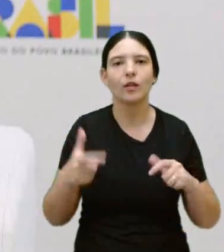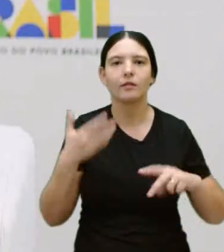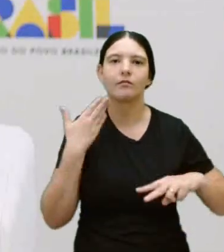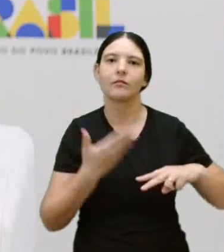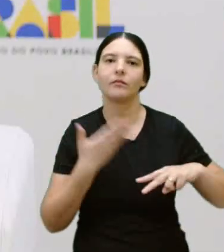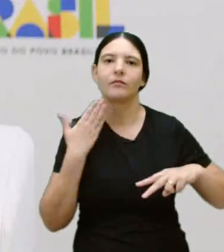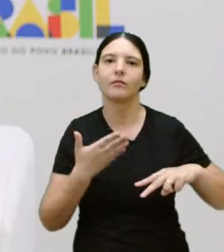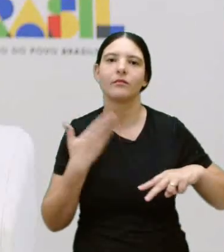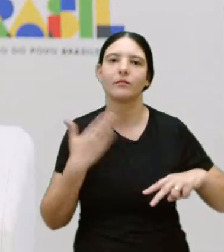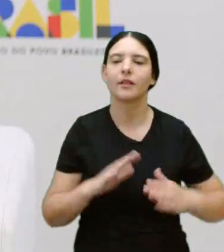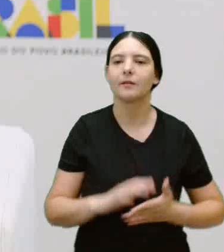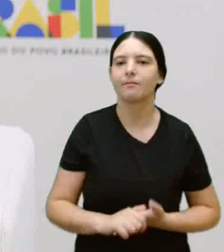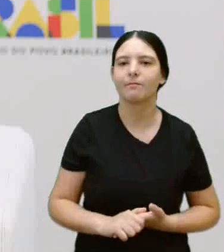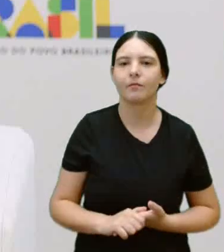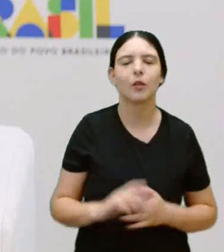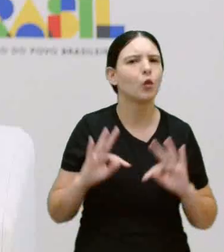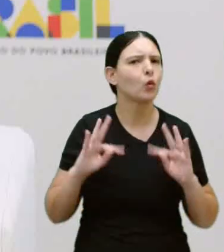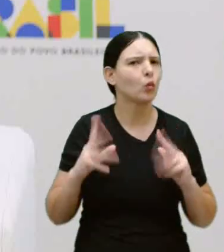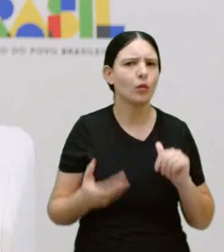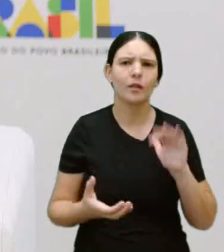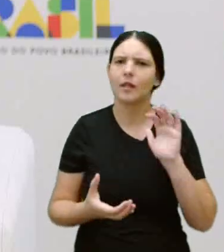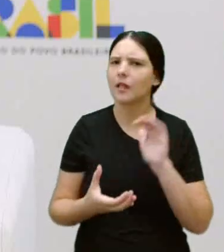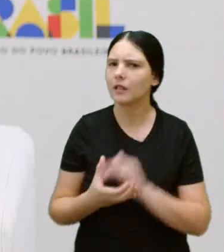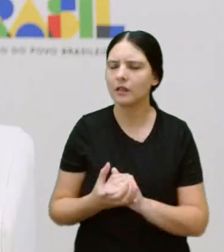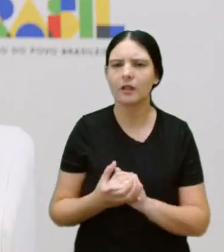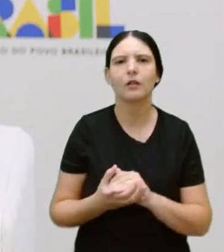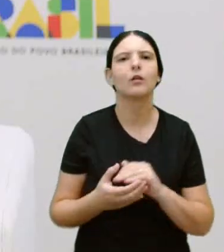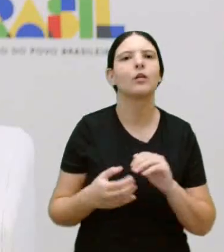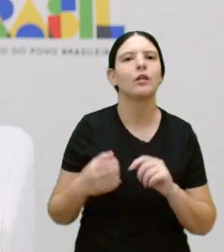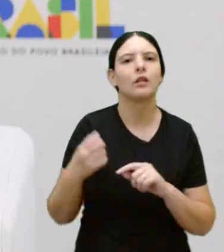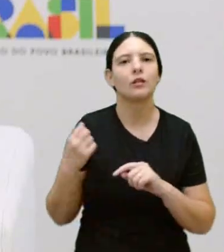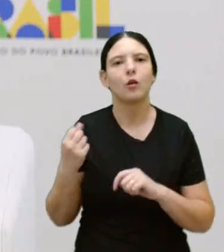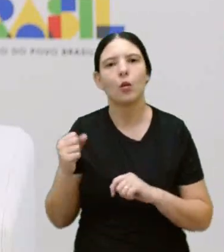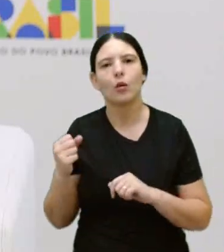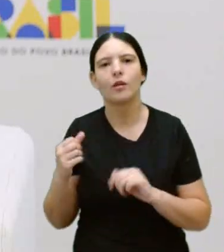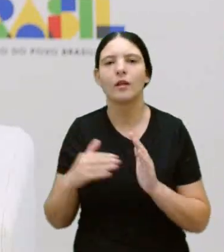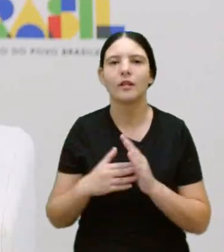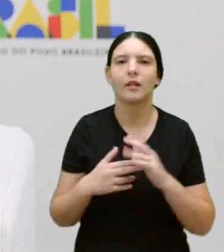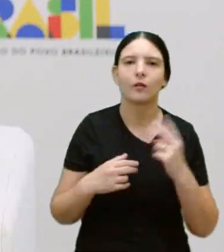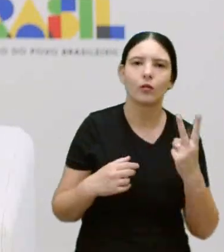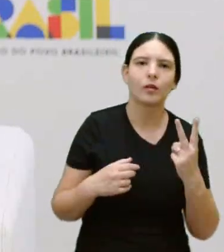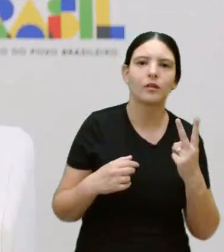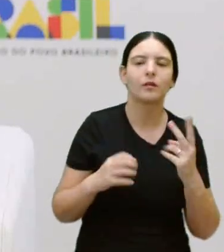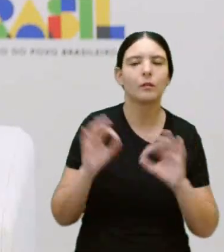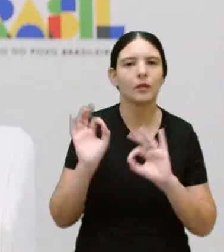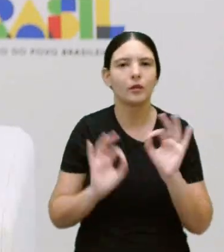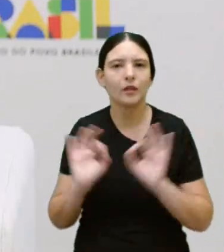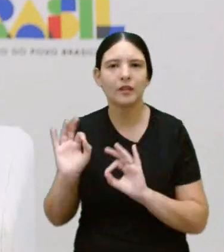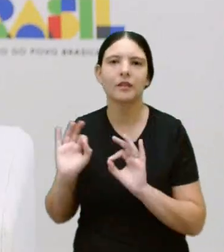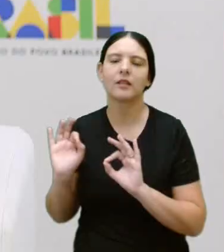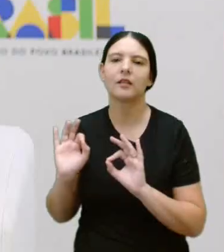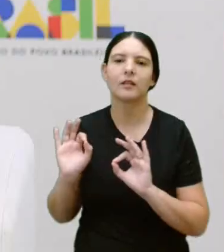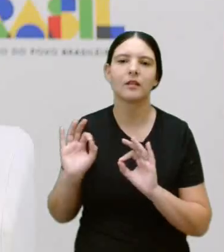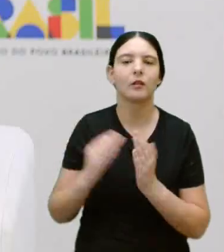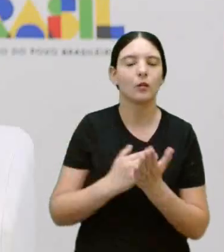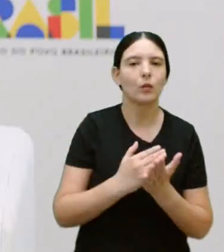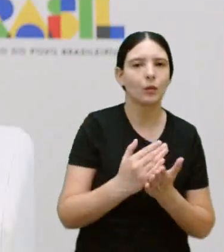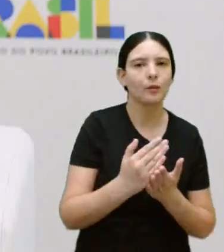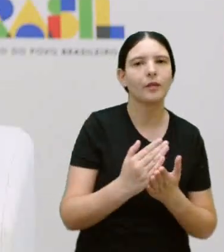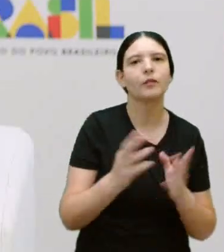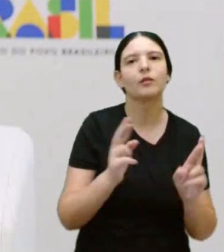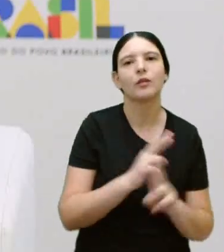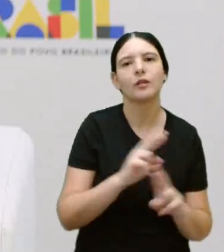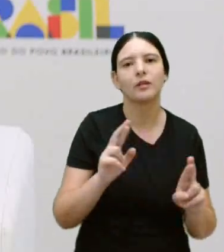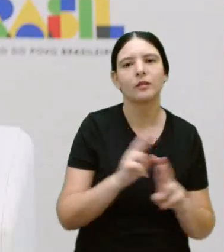recomendo todos os casais, quem casa, 8 a 12 sessões por ano, só para se organizar no começo de um relacionamento. Um